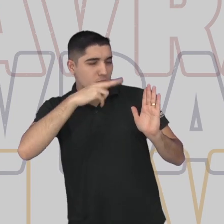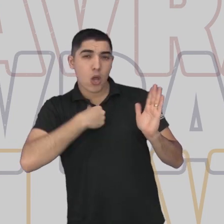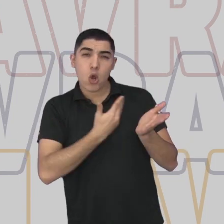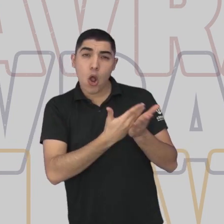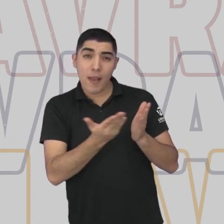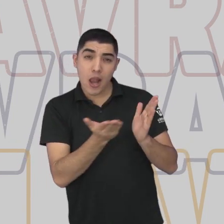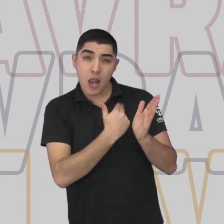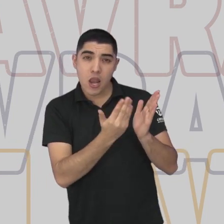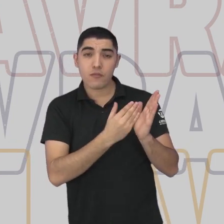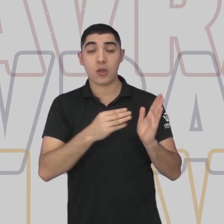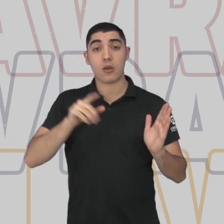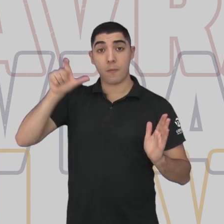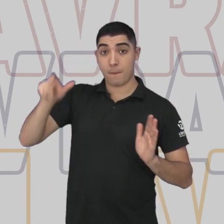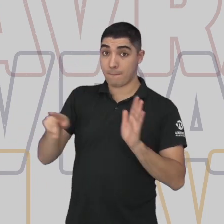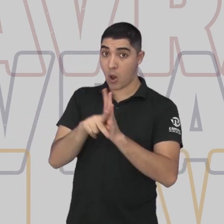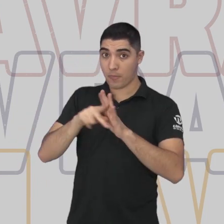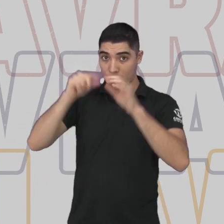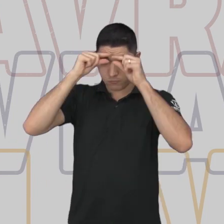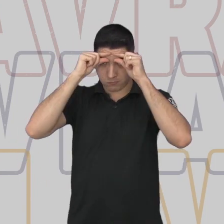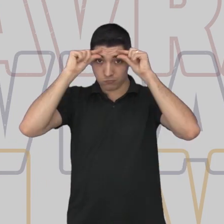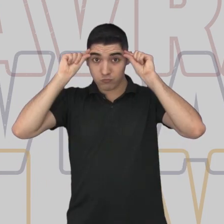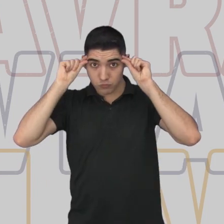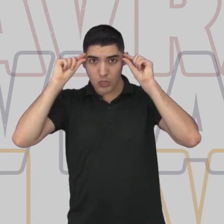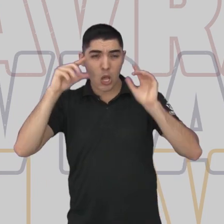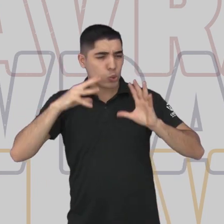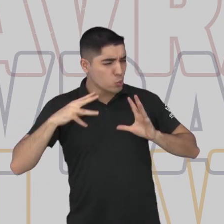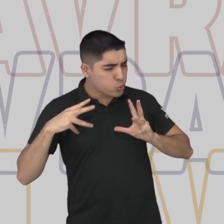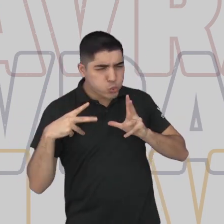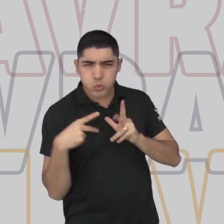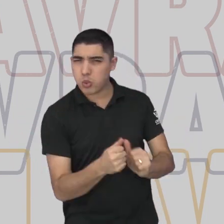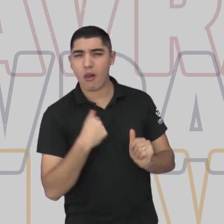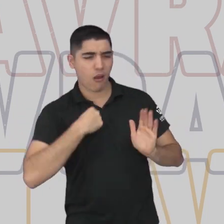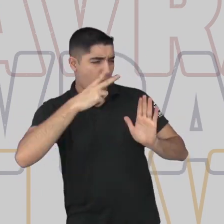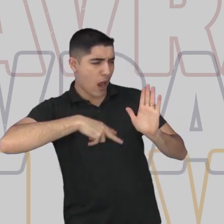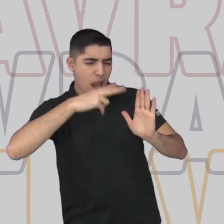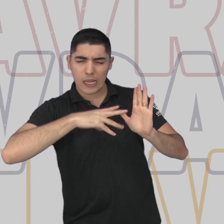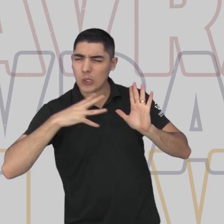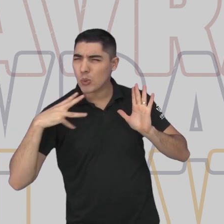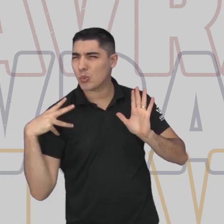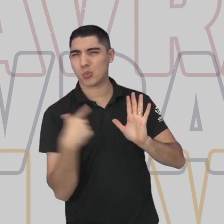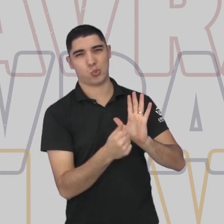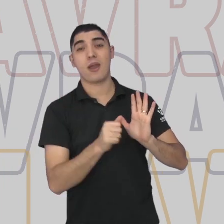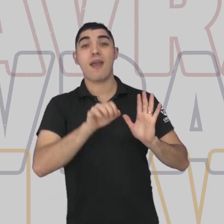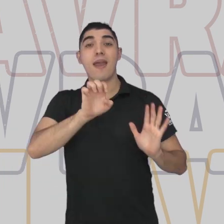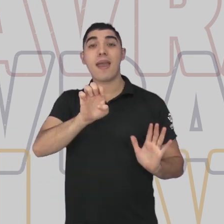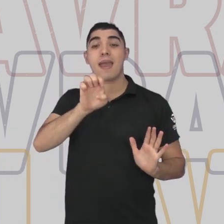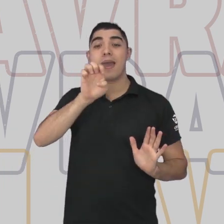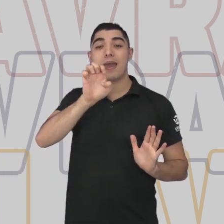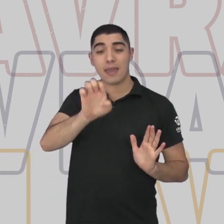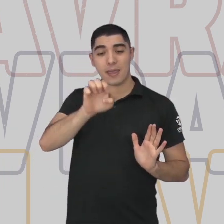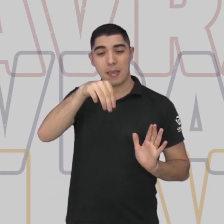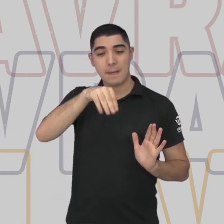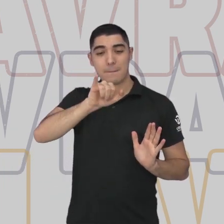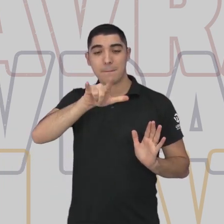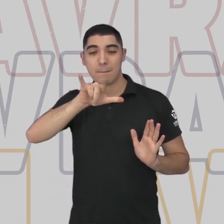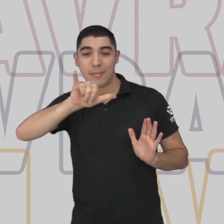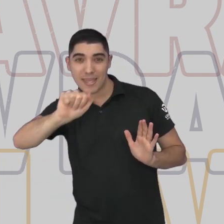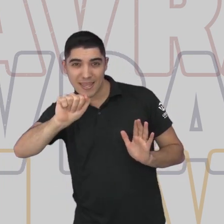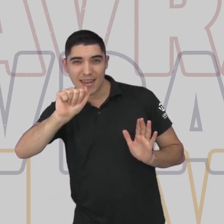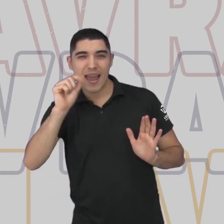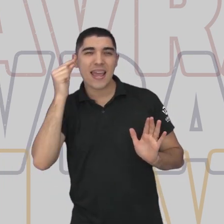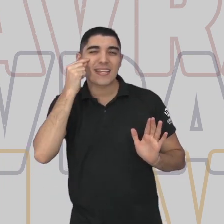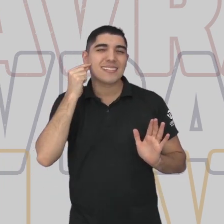E eu comecei a ler os livros de Monteiro Lobato, aí eu li todos. Emília, até tudo que eu podia ler de